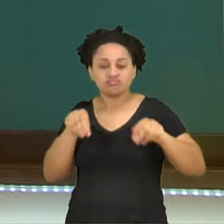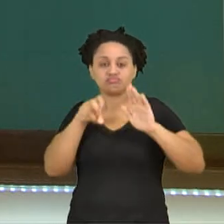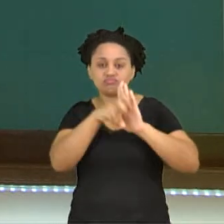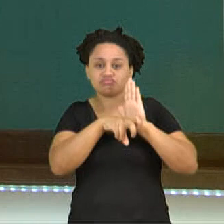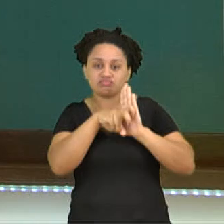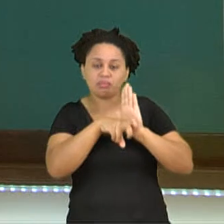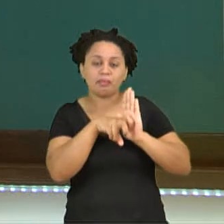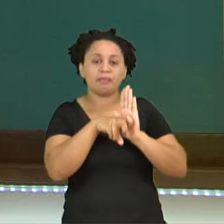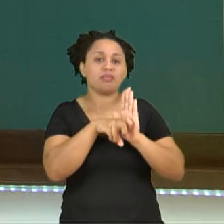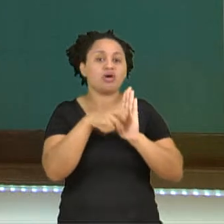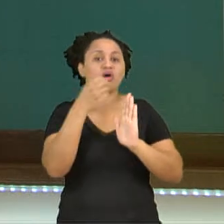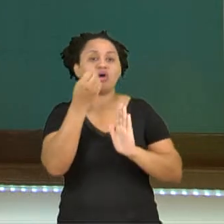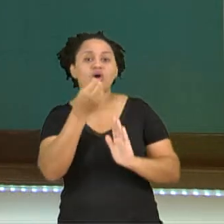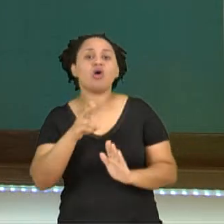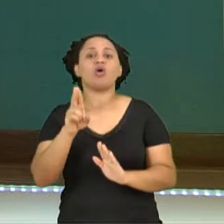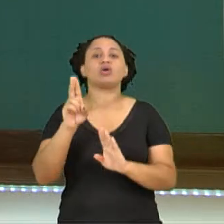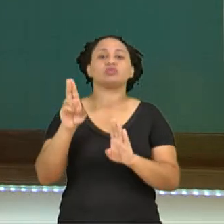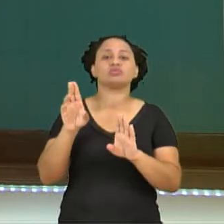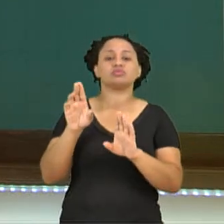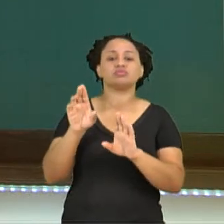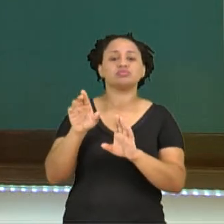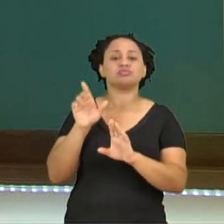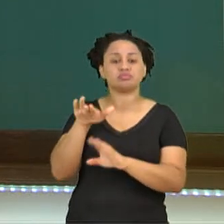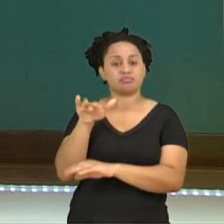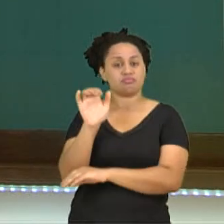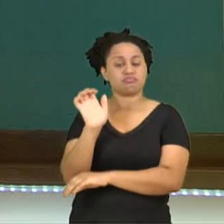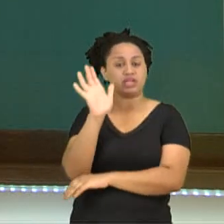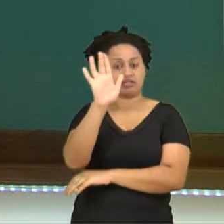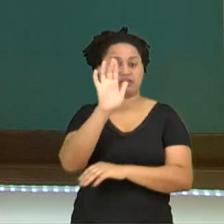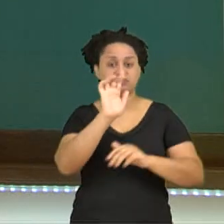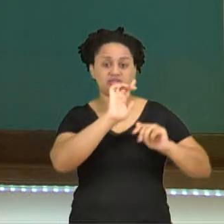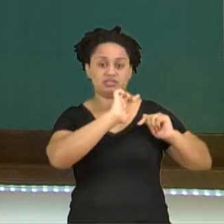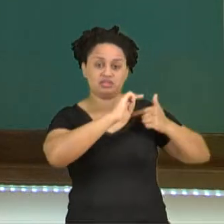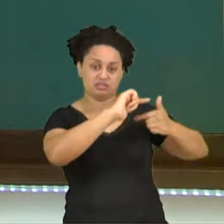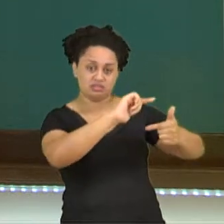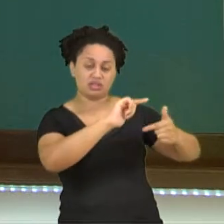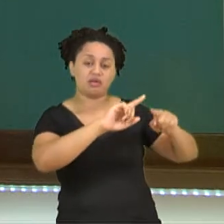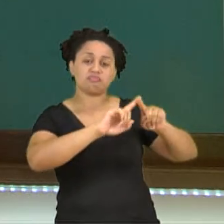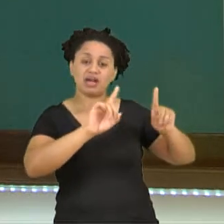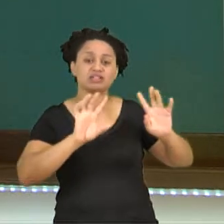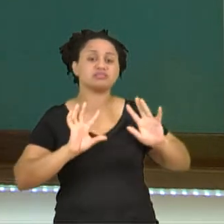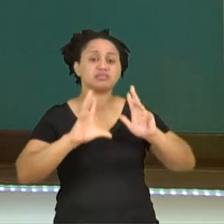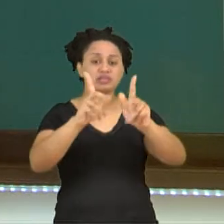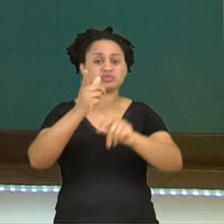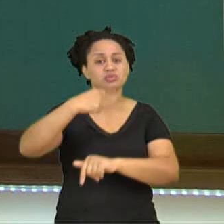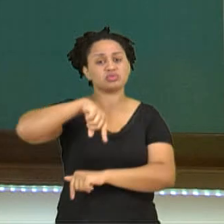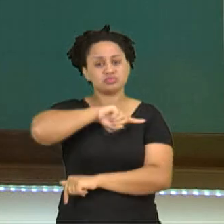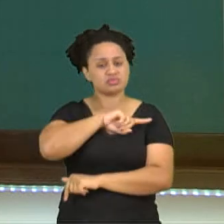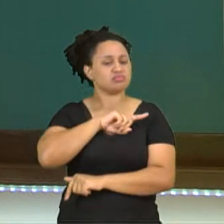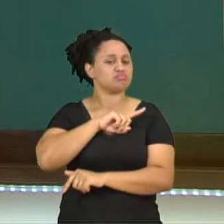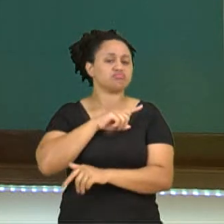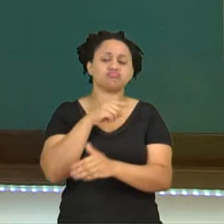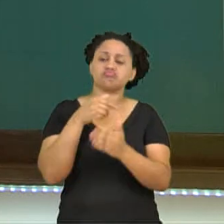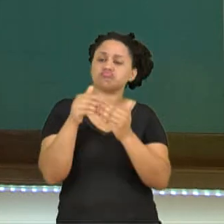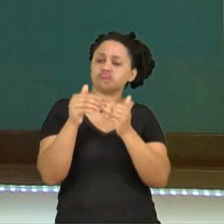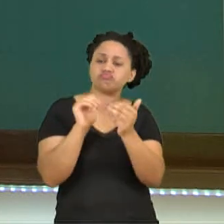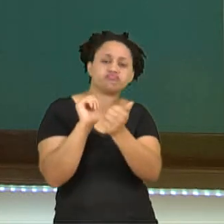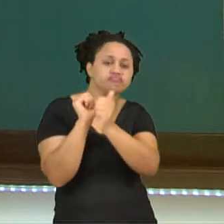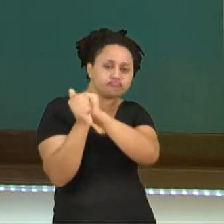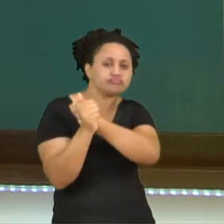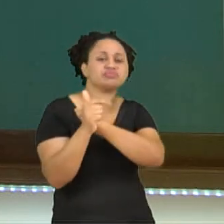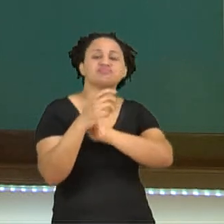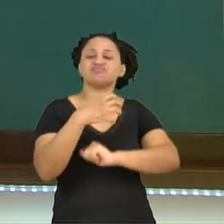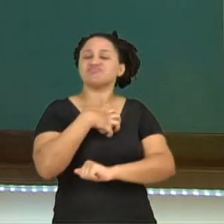ou para no basquetebol tradicional, mas sim para todos nós. Qualquer esporte nos traz muita